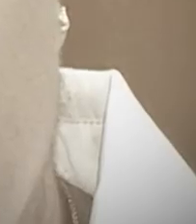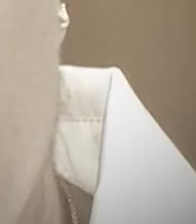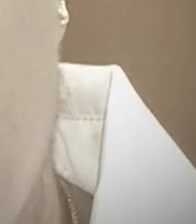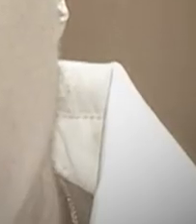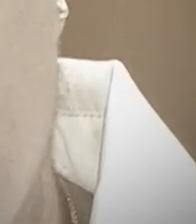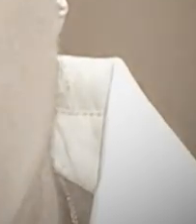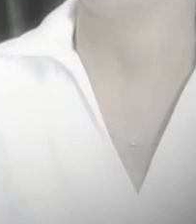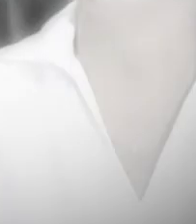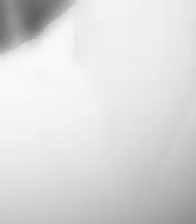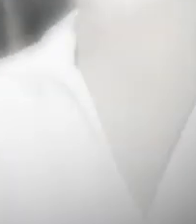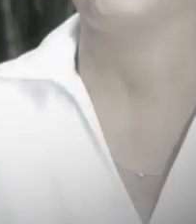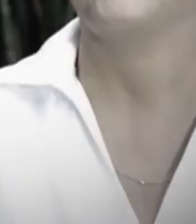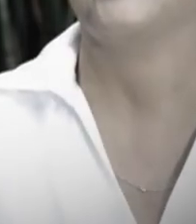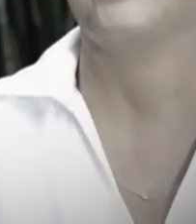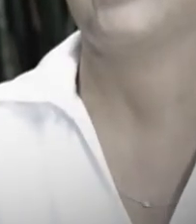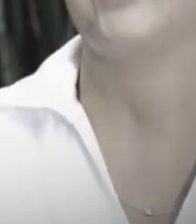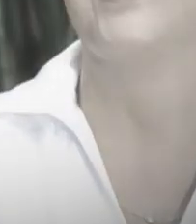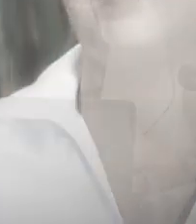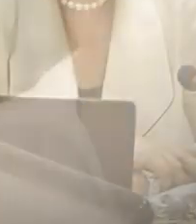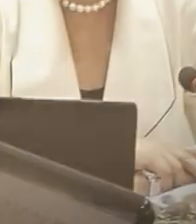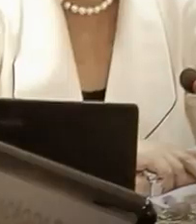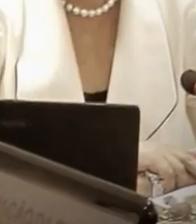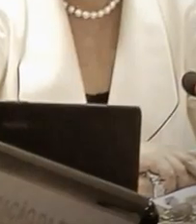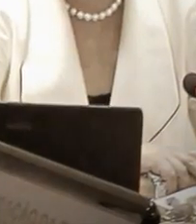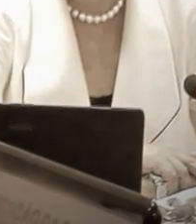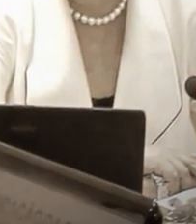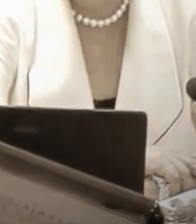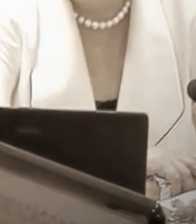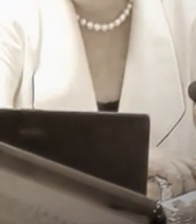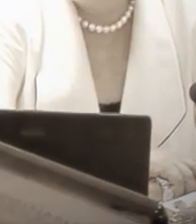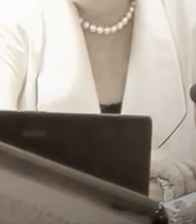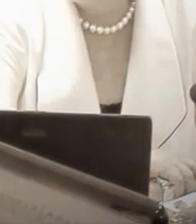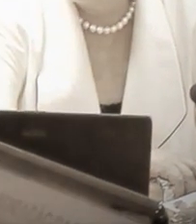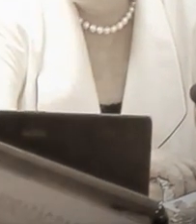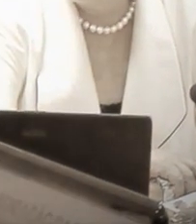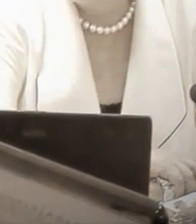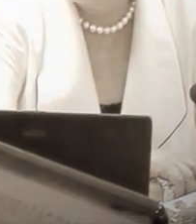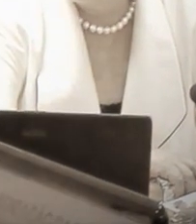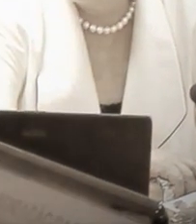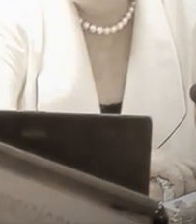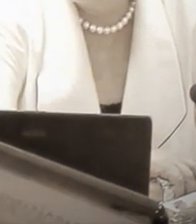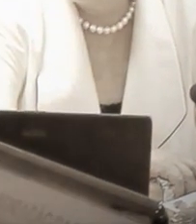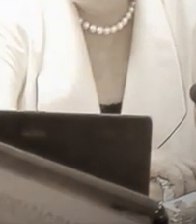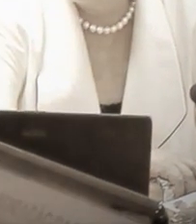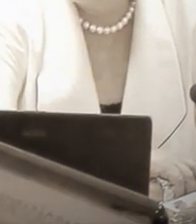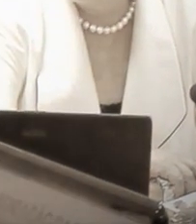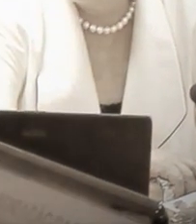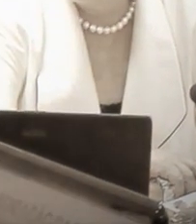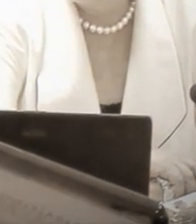e o café com a presidenta